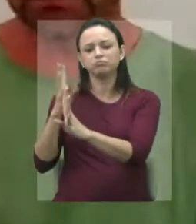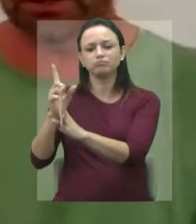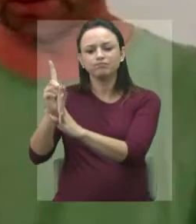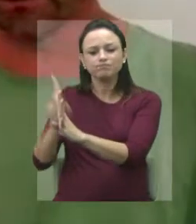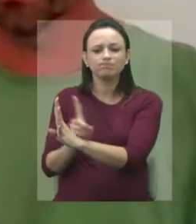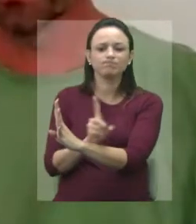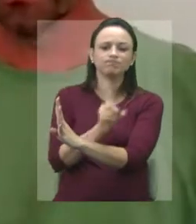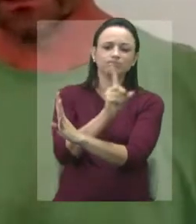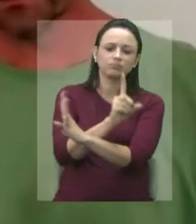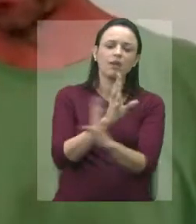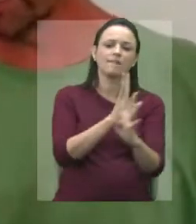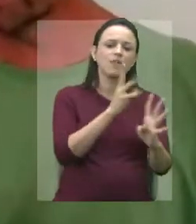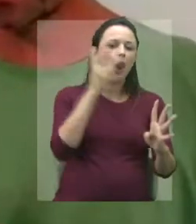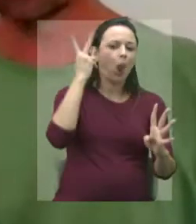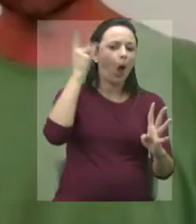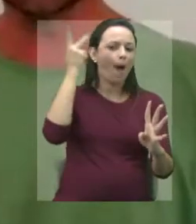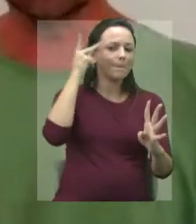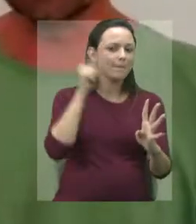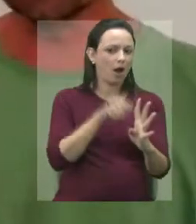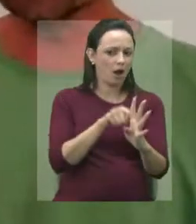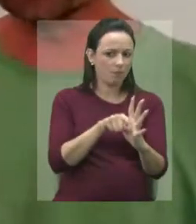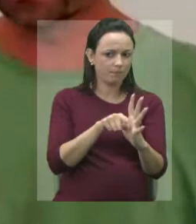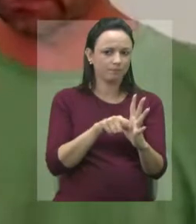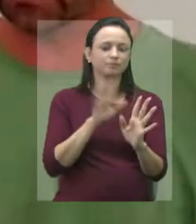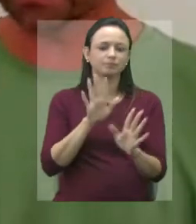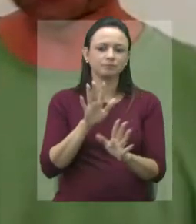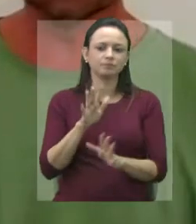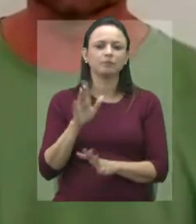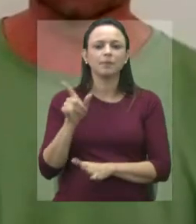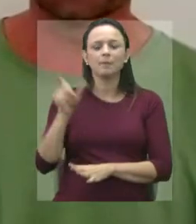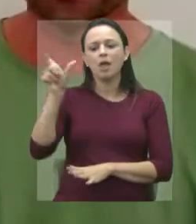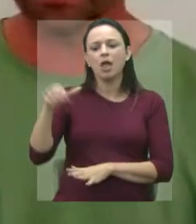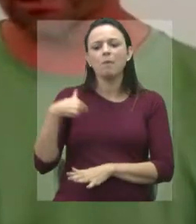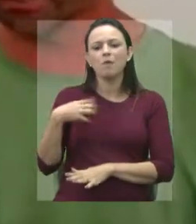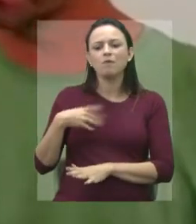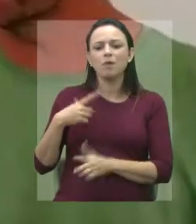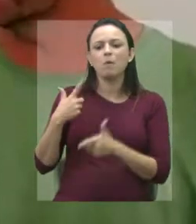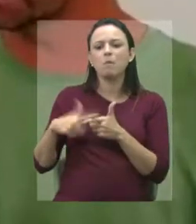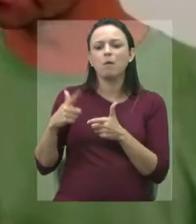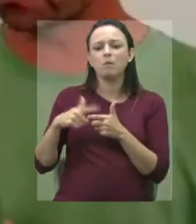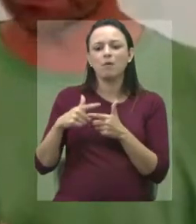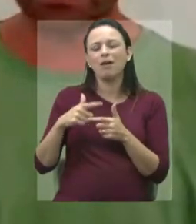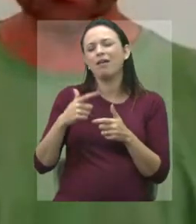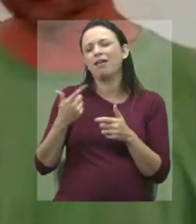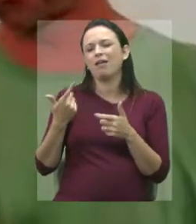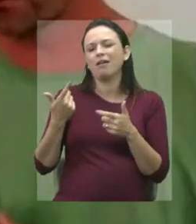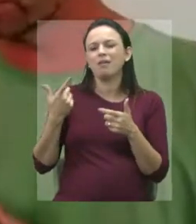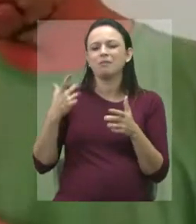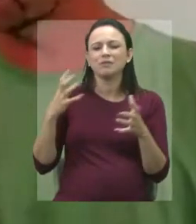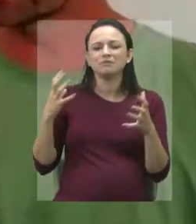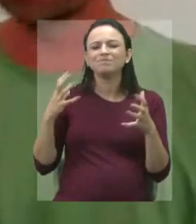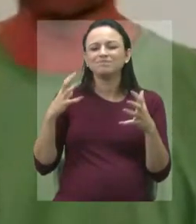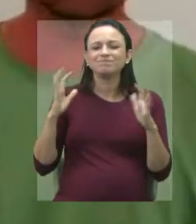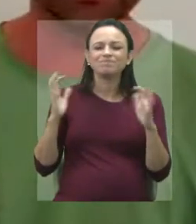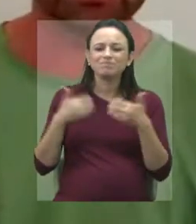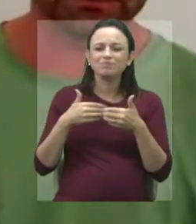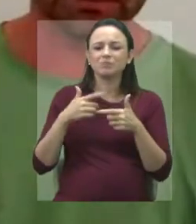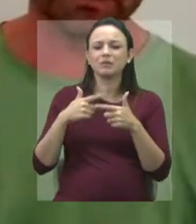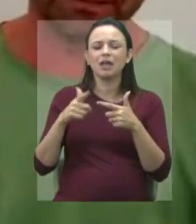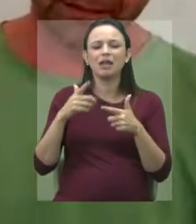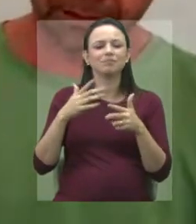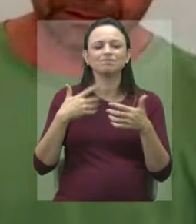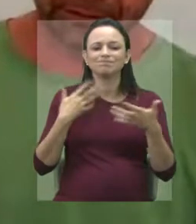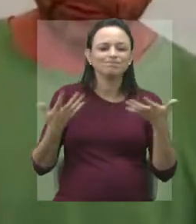na fila normal. E nesse meio tempo aí, meu menino teve uma crise e acabei deixando metade da compra no